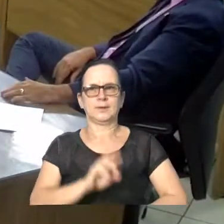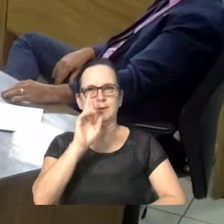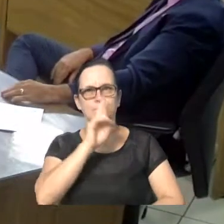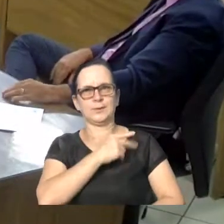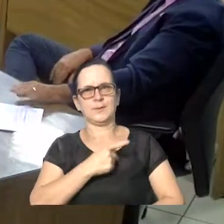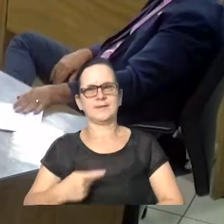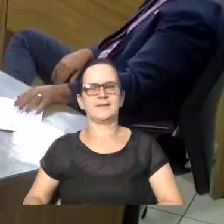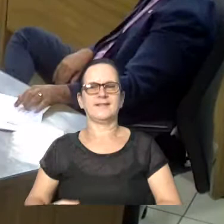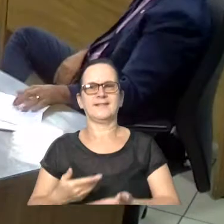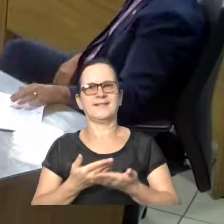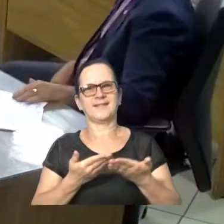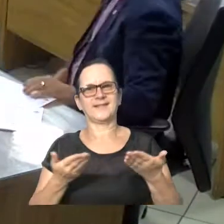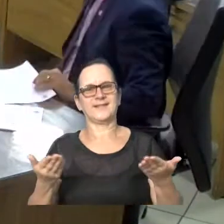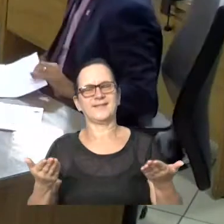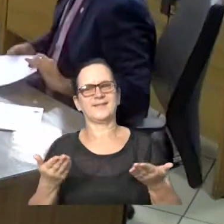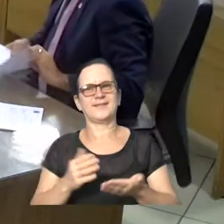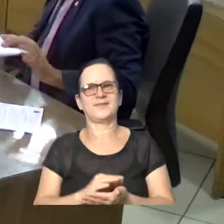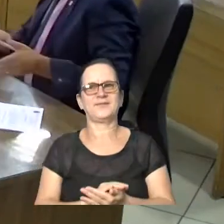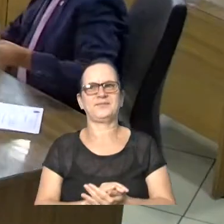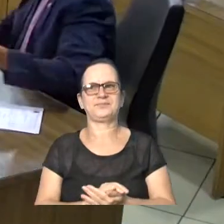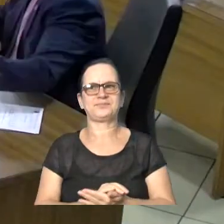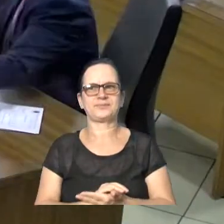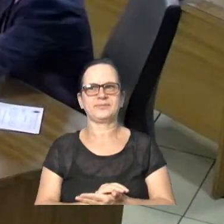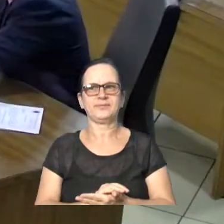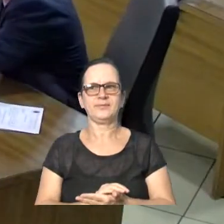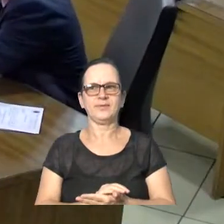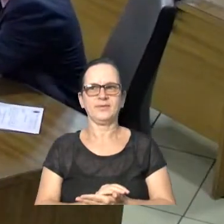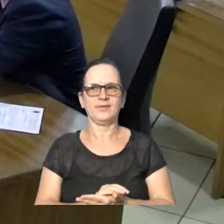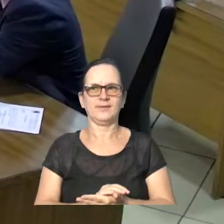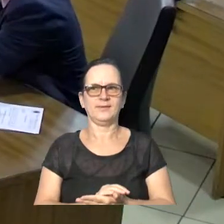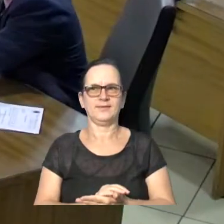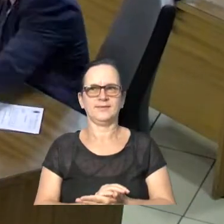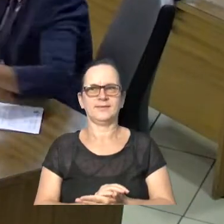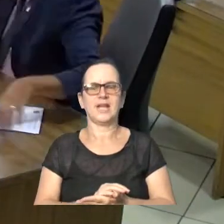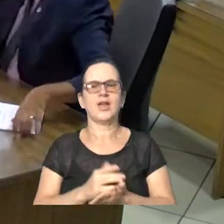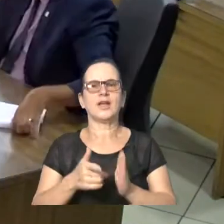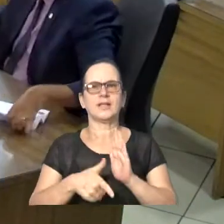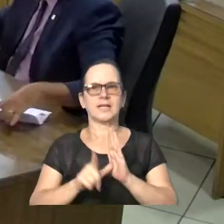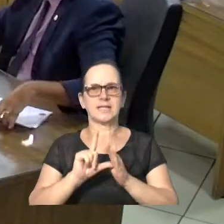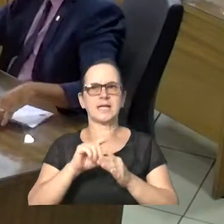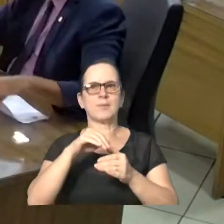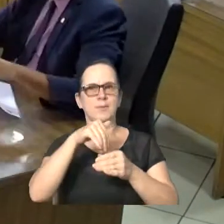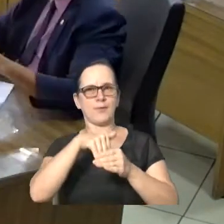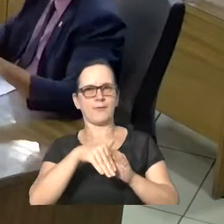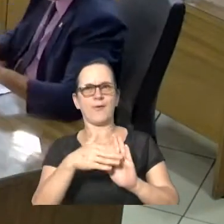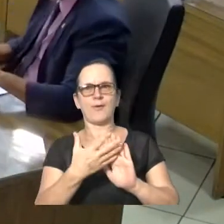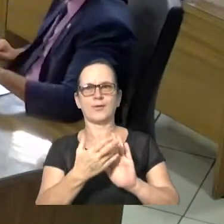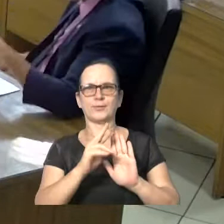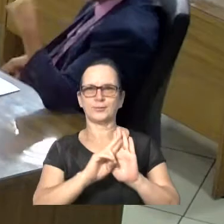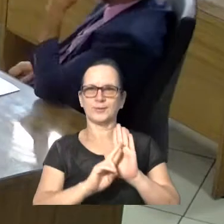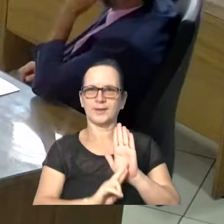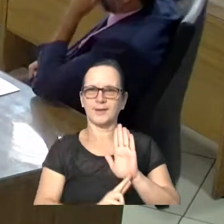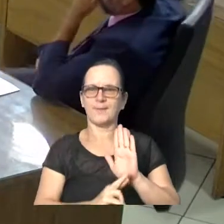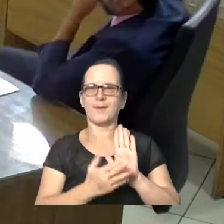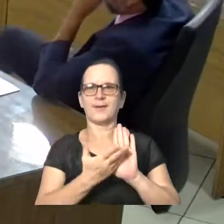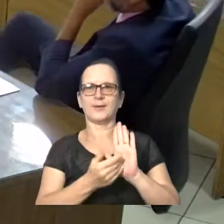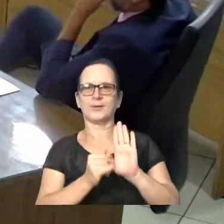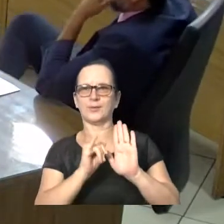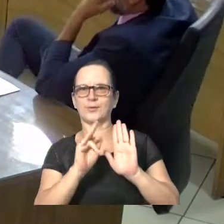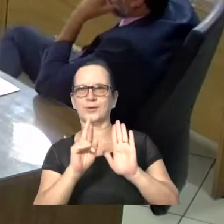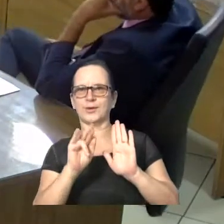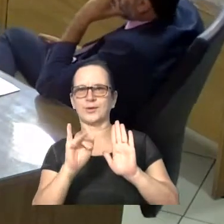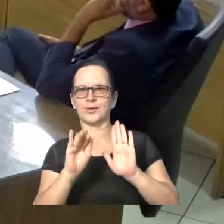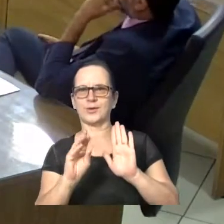Senhor presidente, senhores vereadores, eu antecipo meu voto favorável ao requerimento do vereador